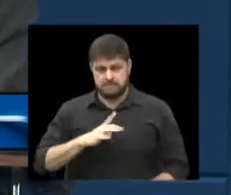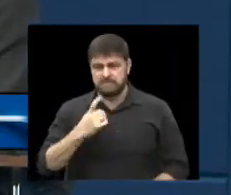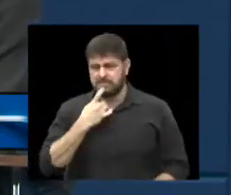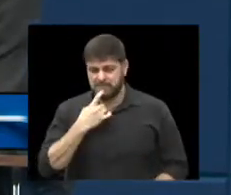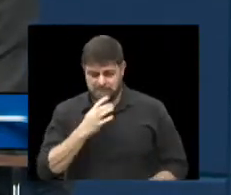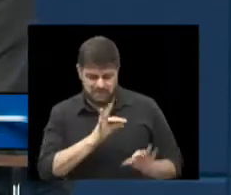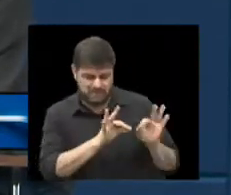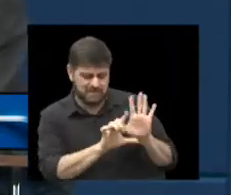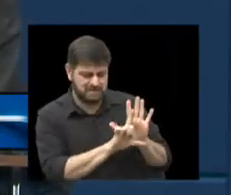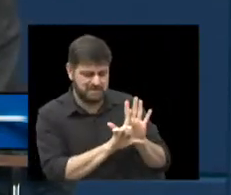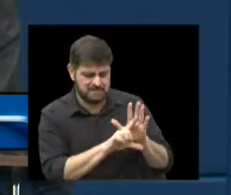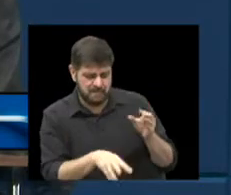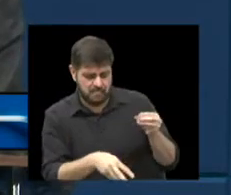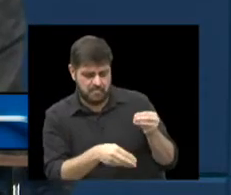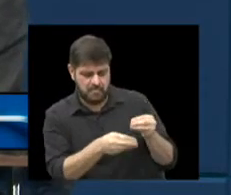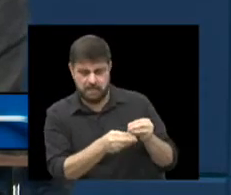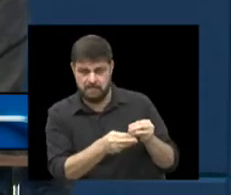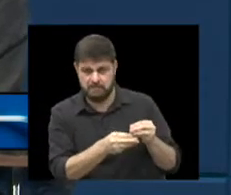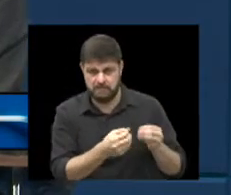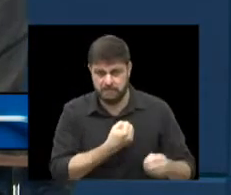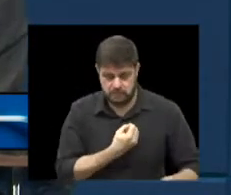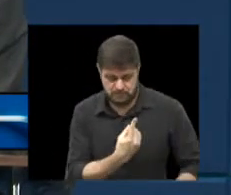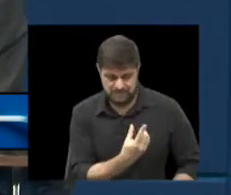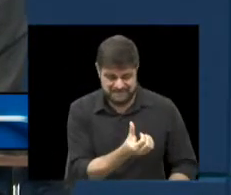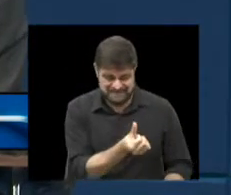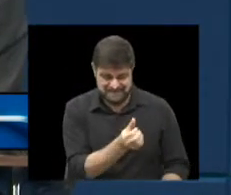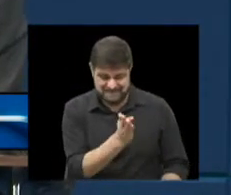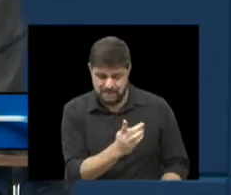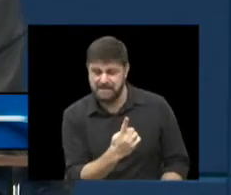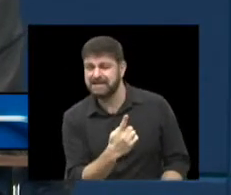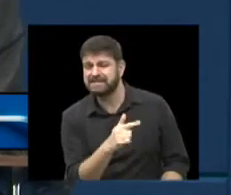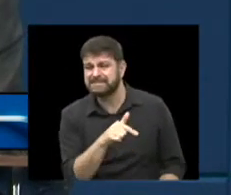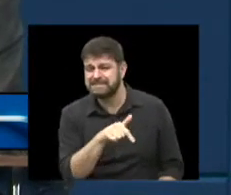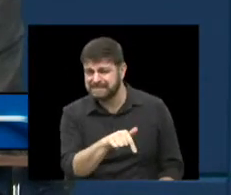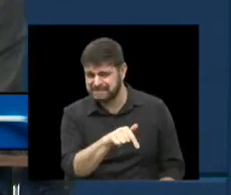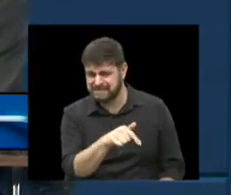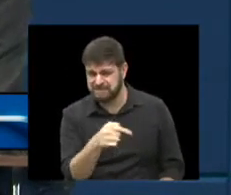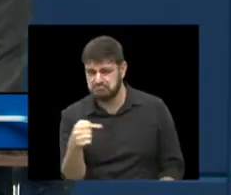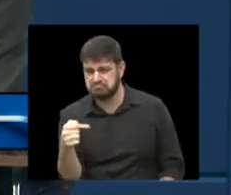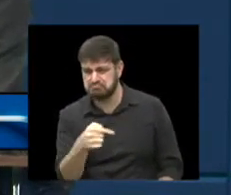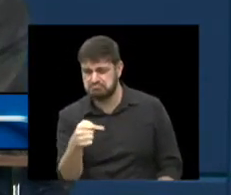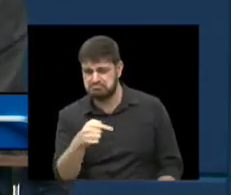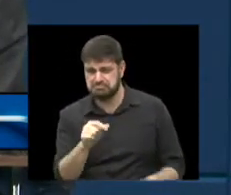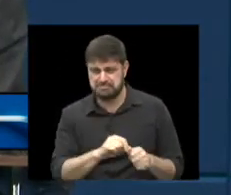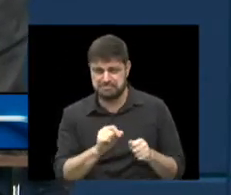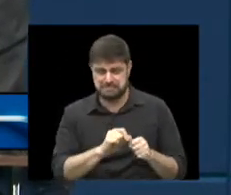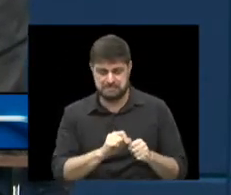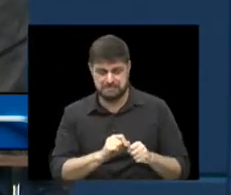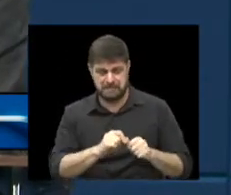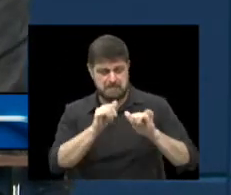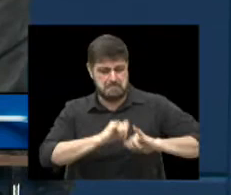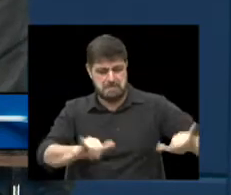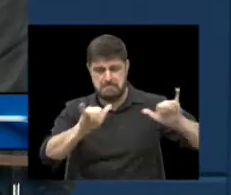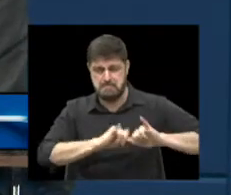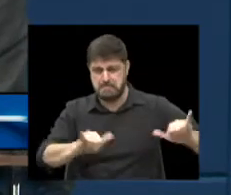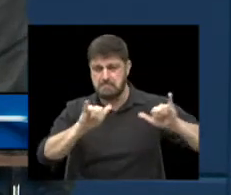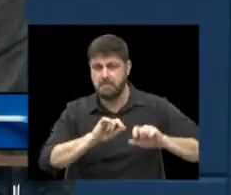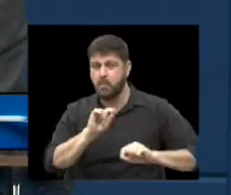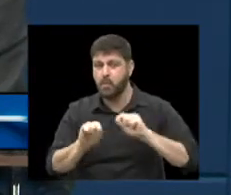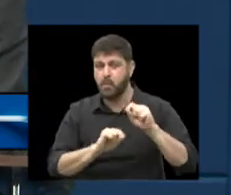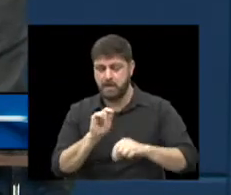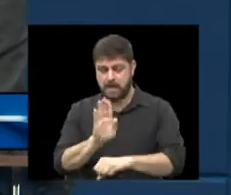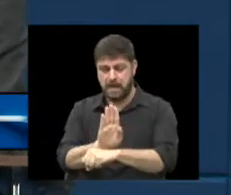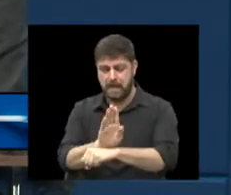lei complementar número 16/17, que a mídia da cidade denominou como